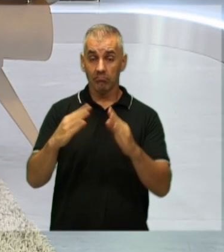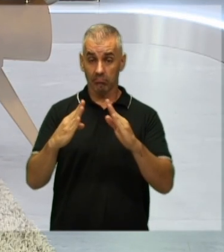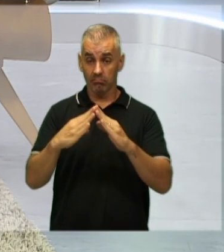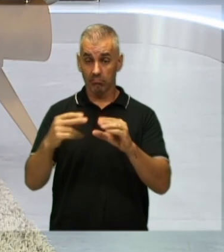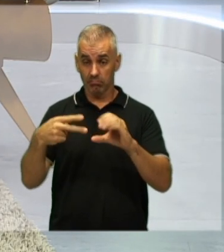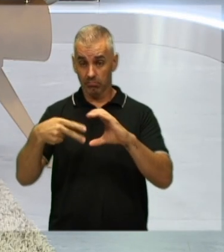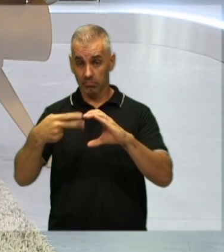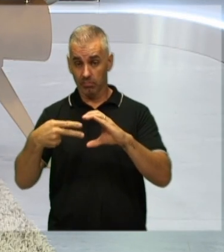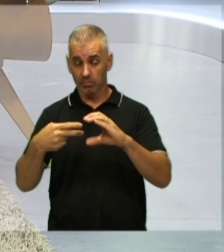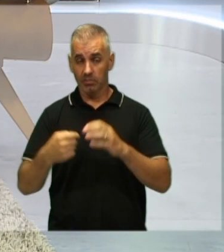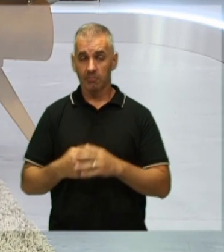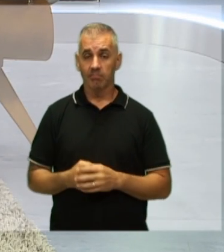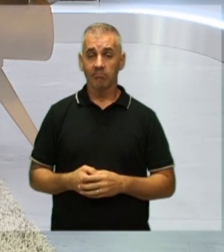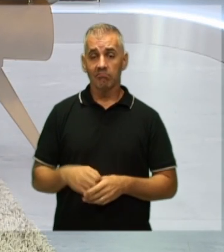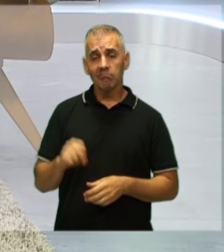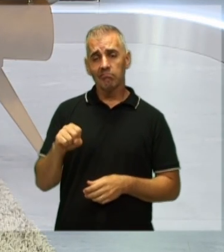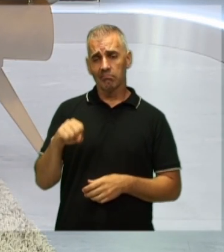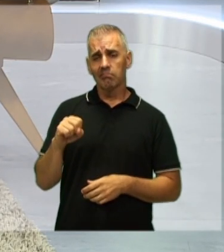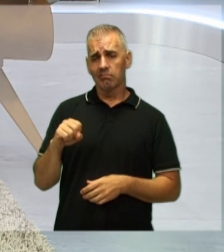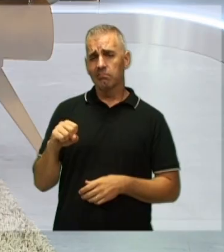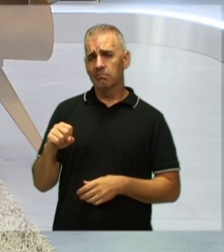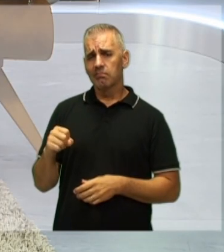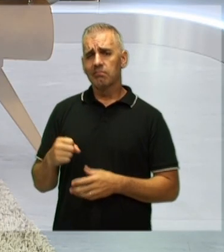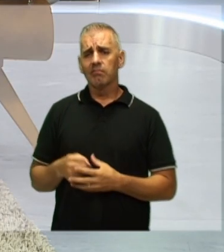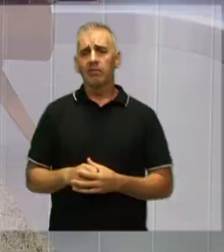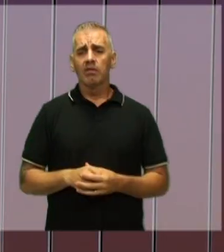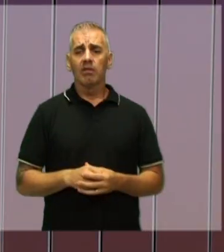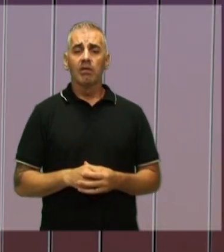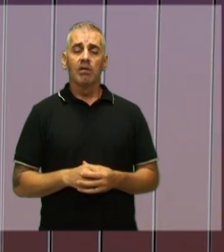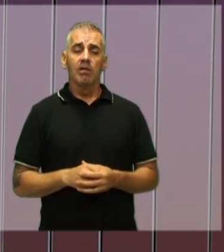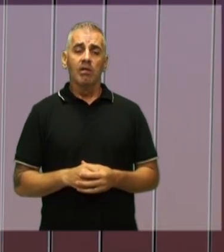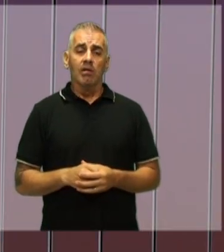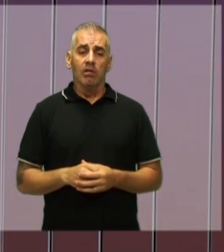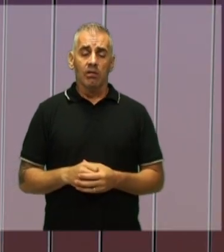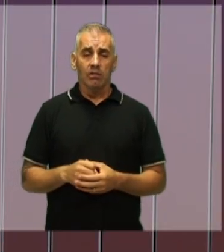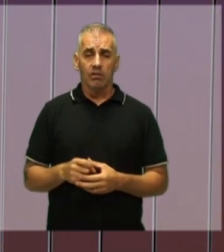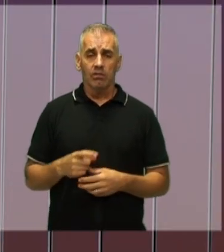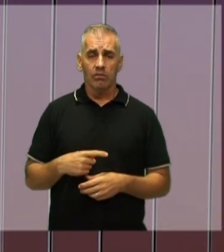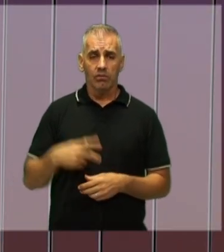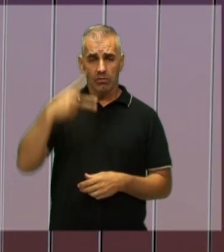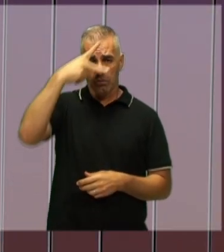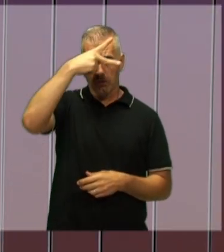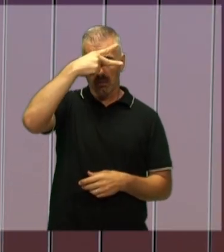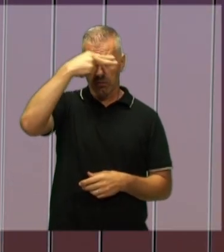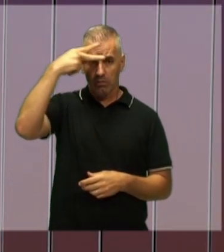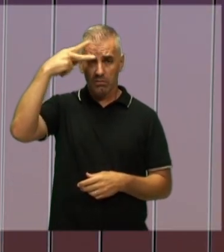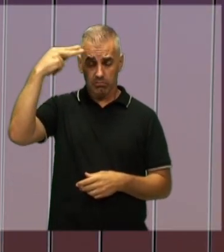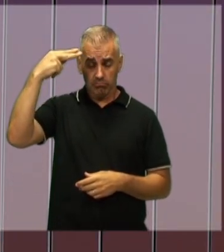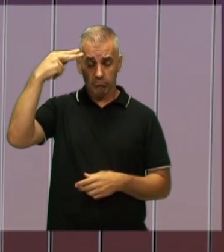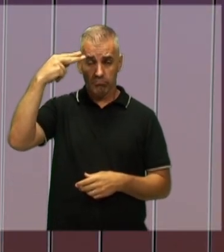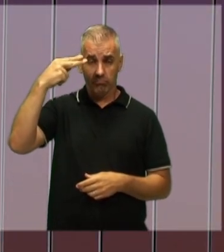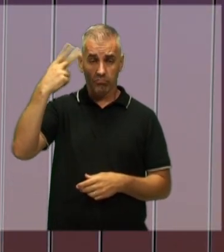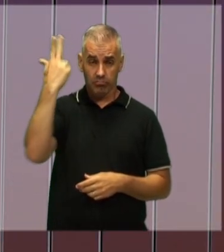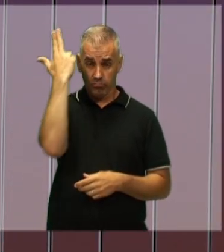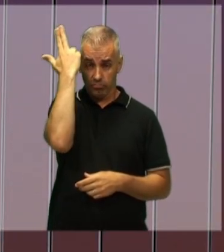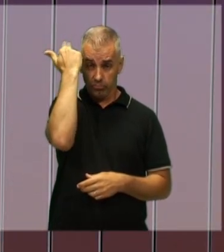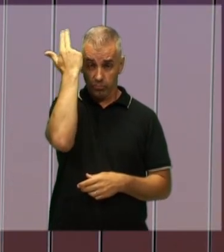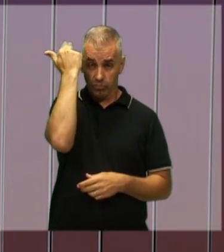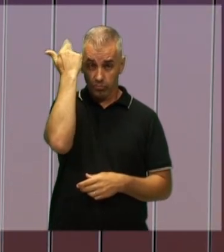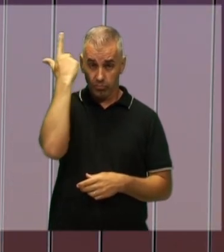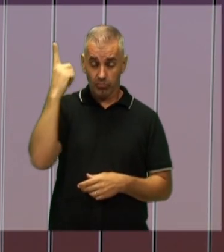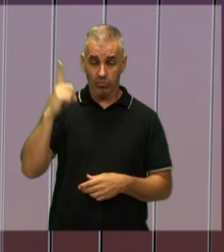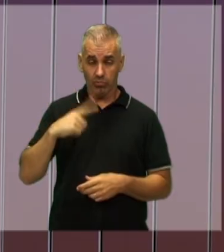até porque como o prefeito Robson e o vice-prefeito Rubens, eles pensam